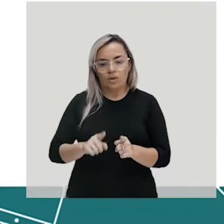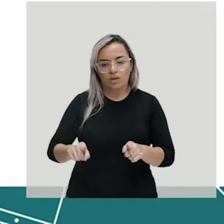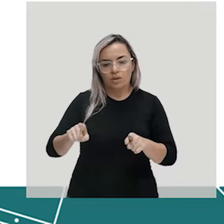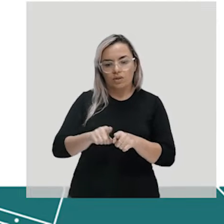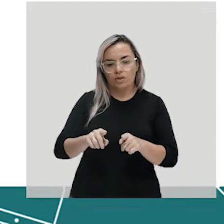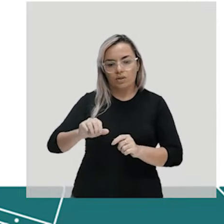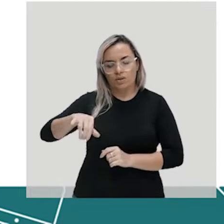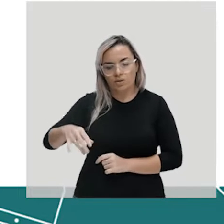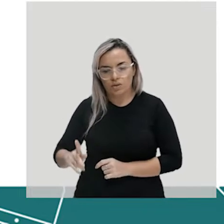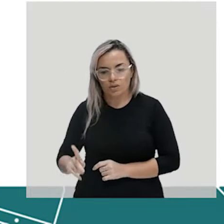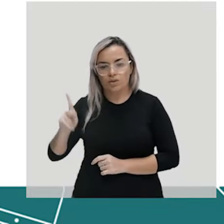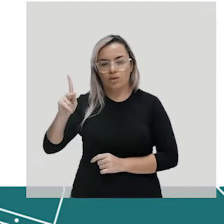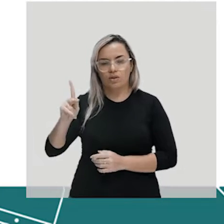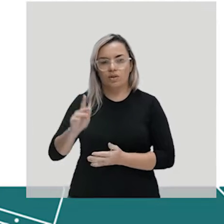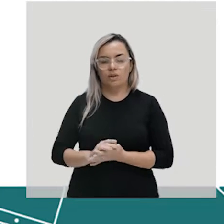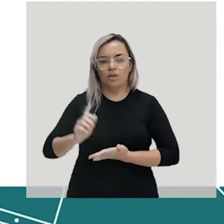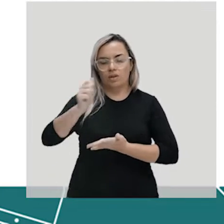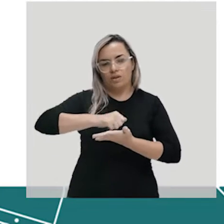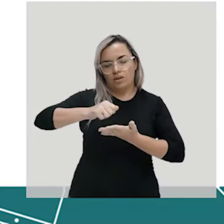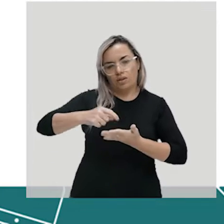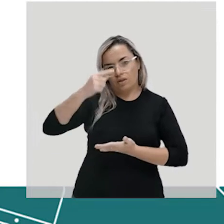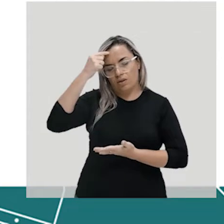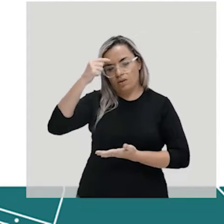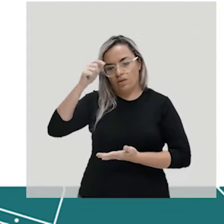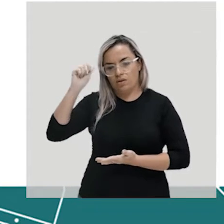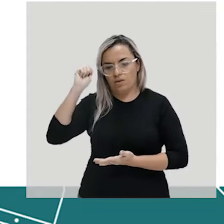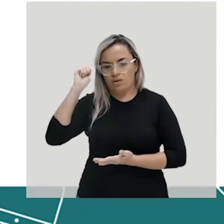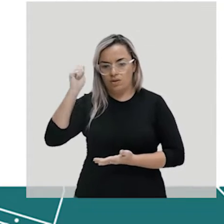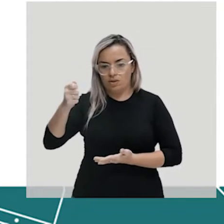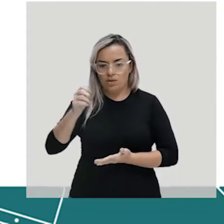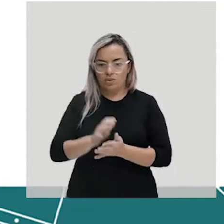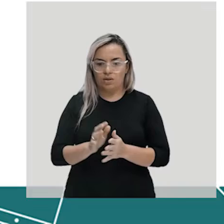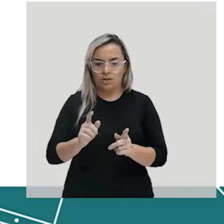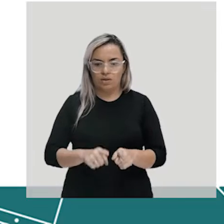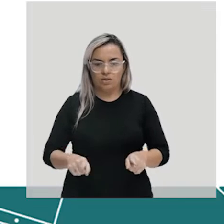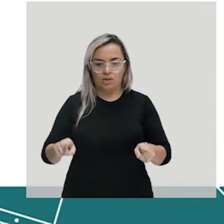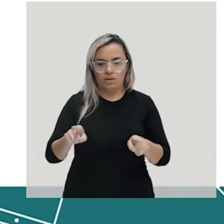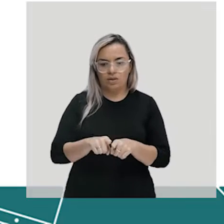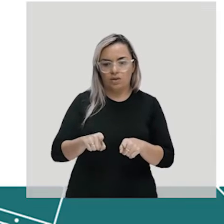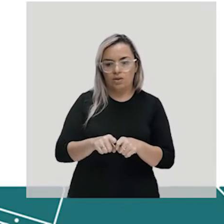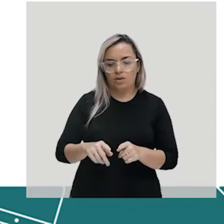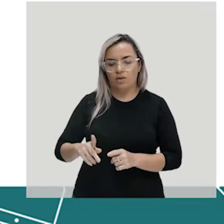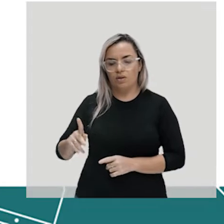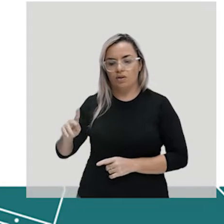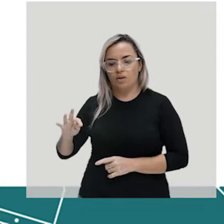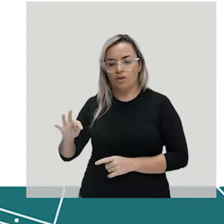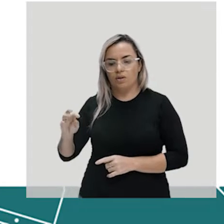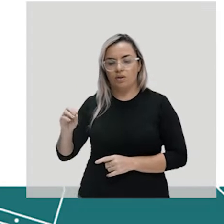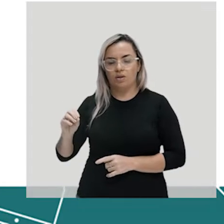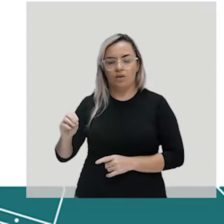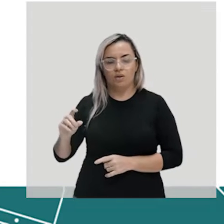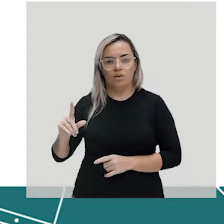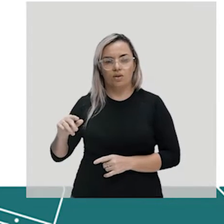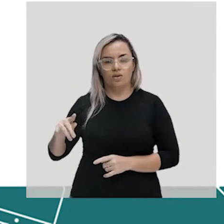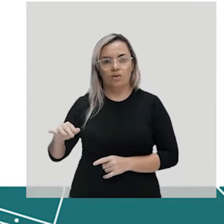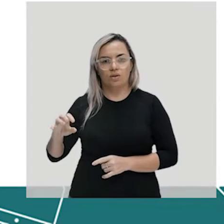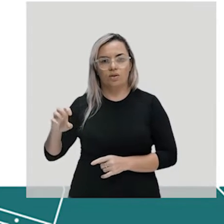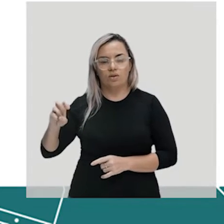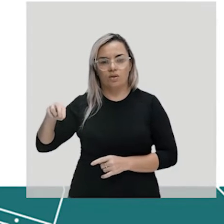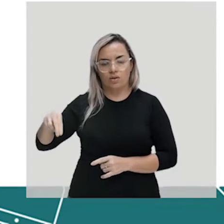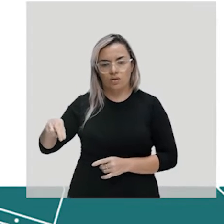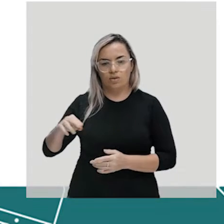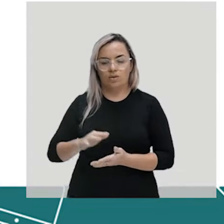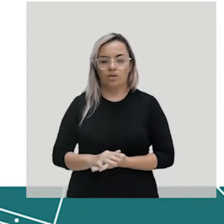Potter e are talking que é justamente do Senhor dos Anéis o convite e assim por diante que são Produções